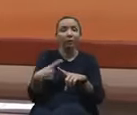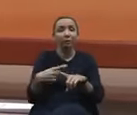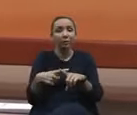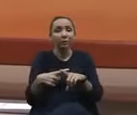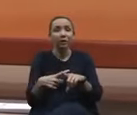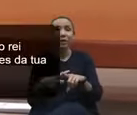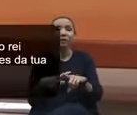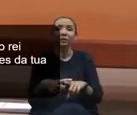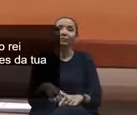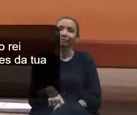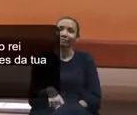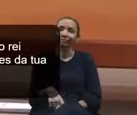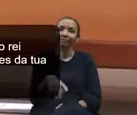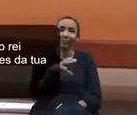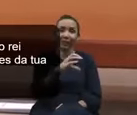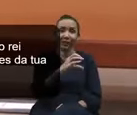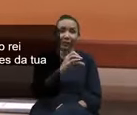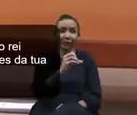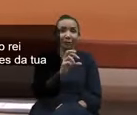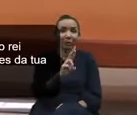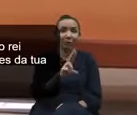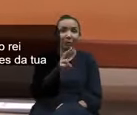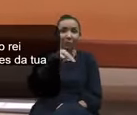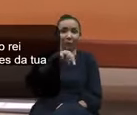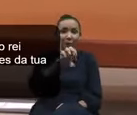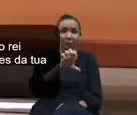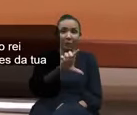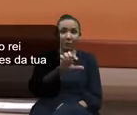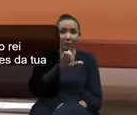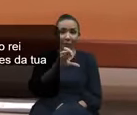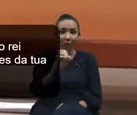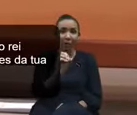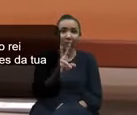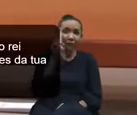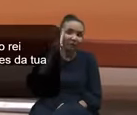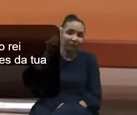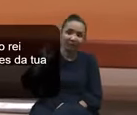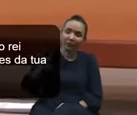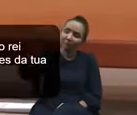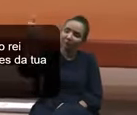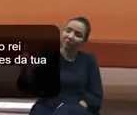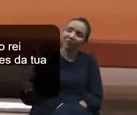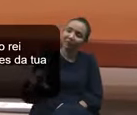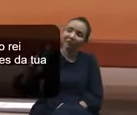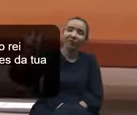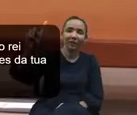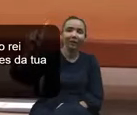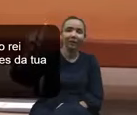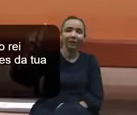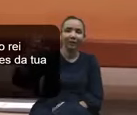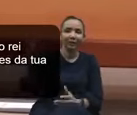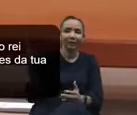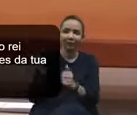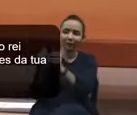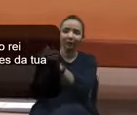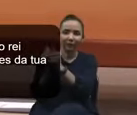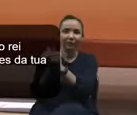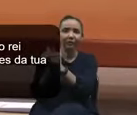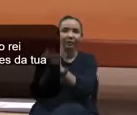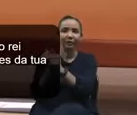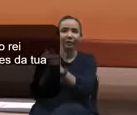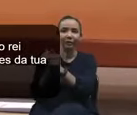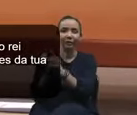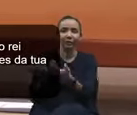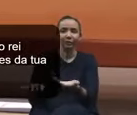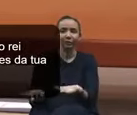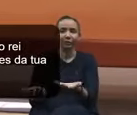leu tudinho tu foste posto na balança achado em falta e tu morre tu